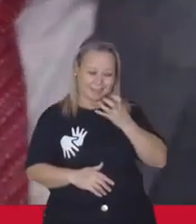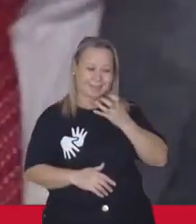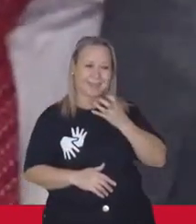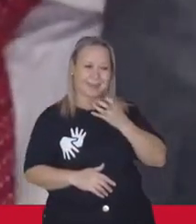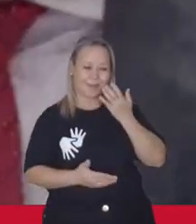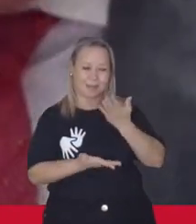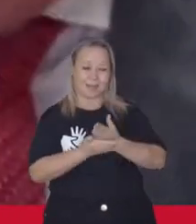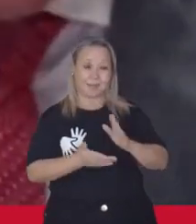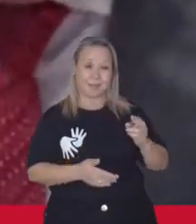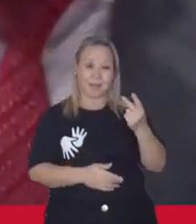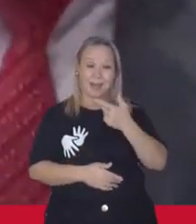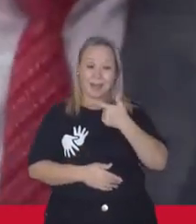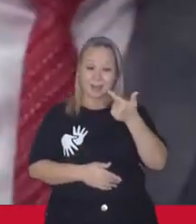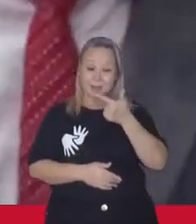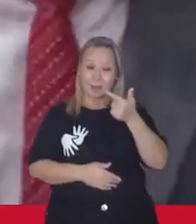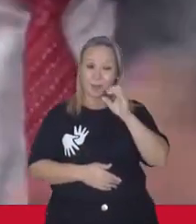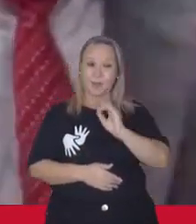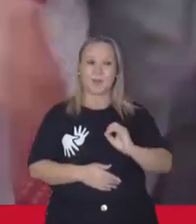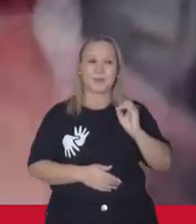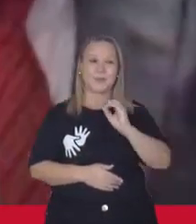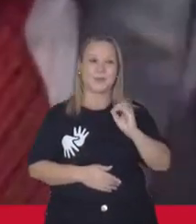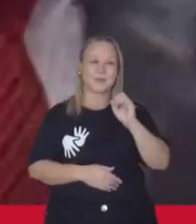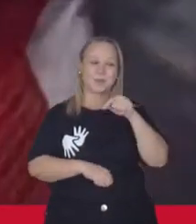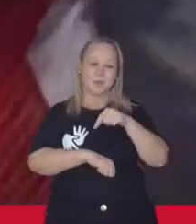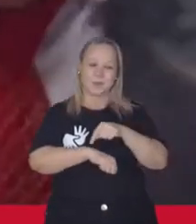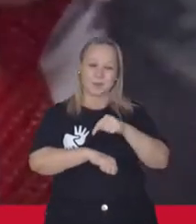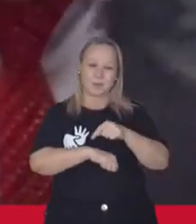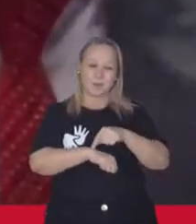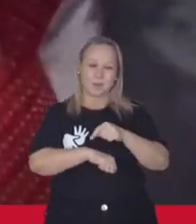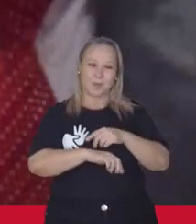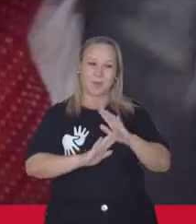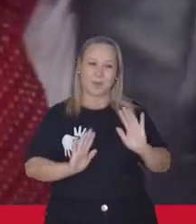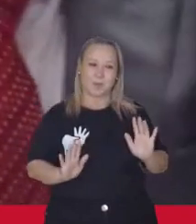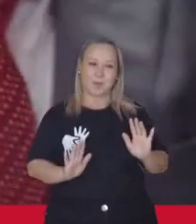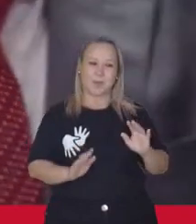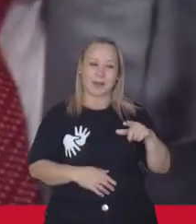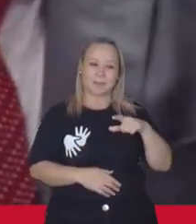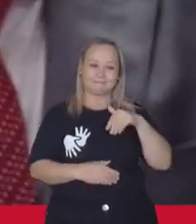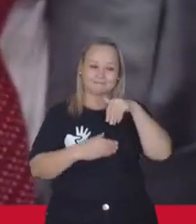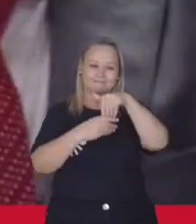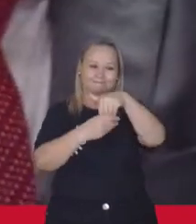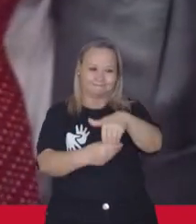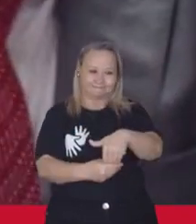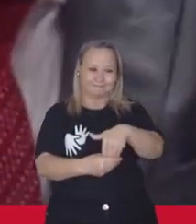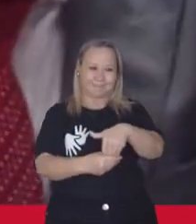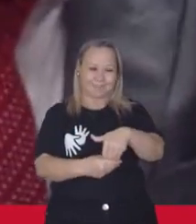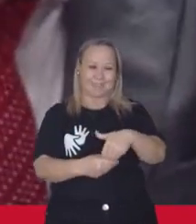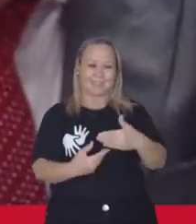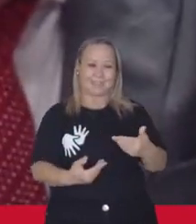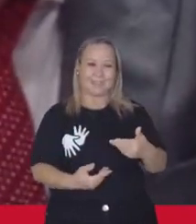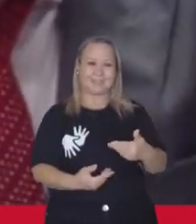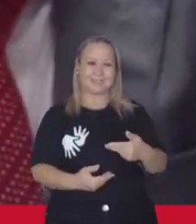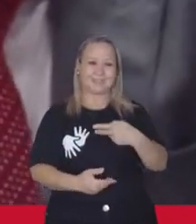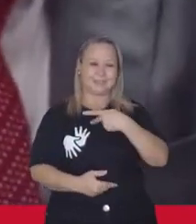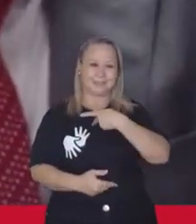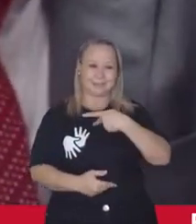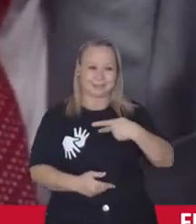2 de outubro, quando consolidarmos Luiz Inácio Lula da Silva como presidente da República.